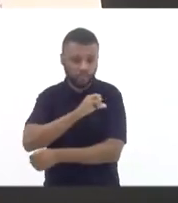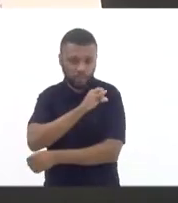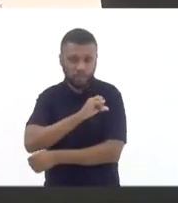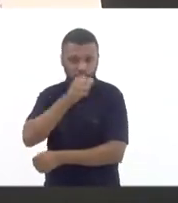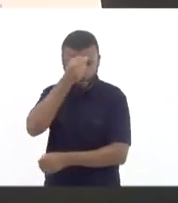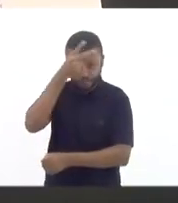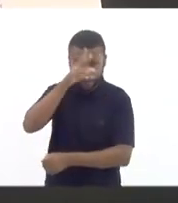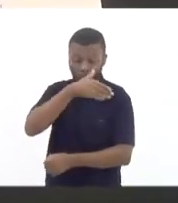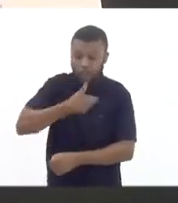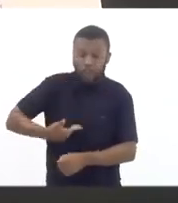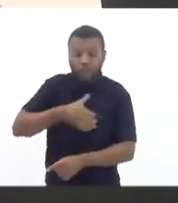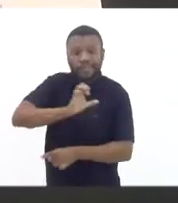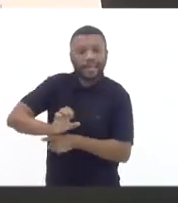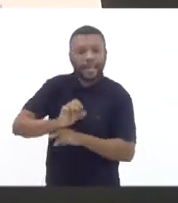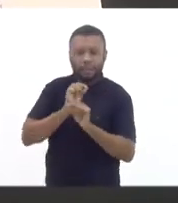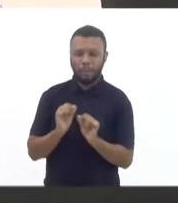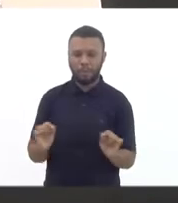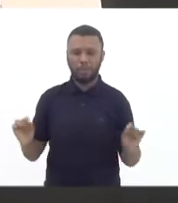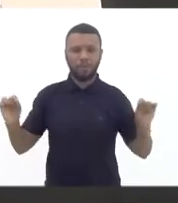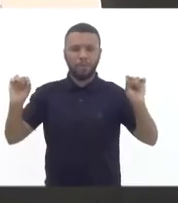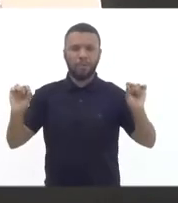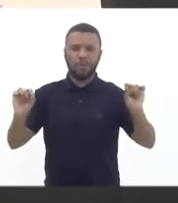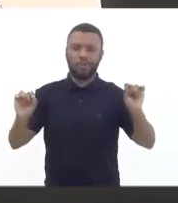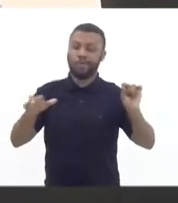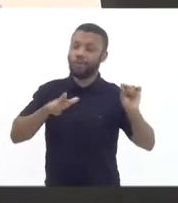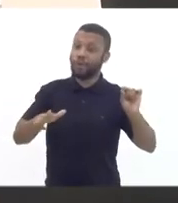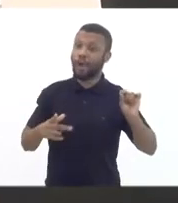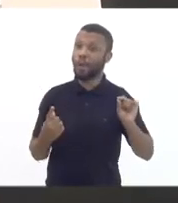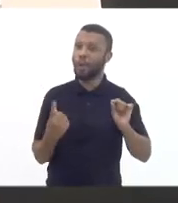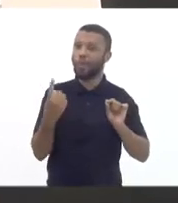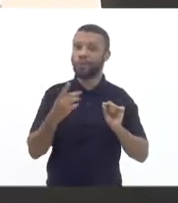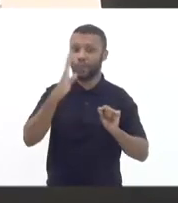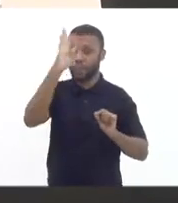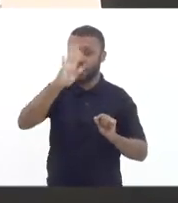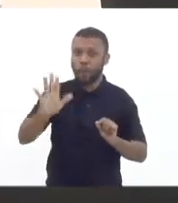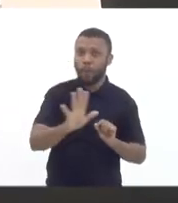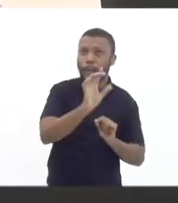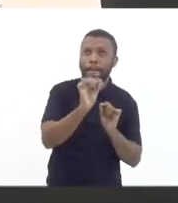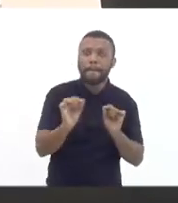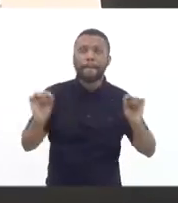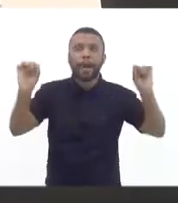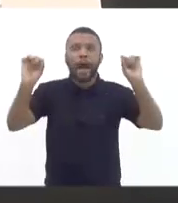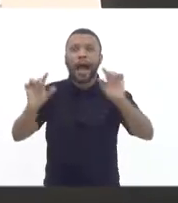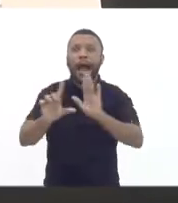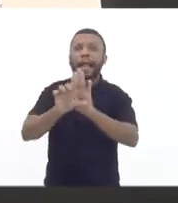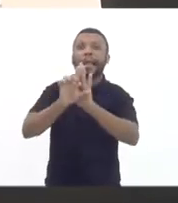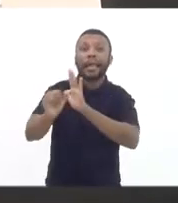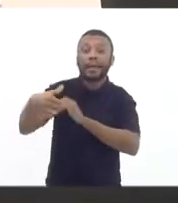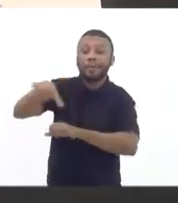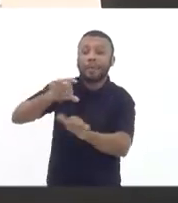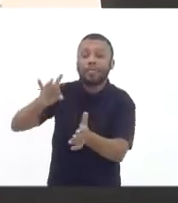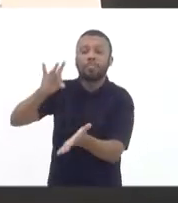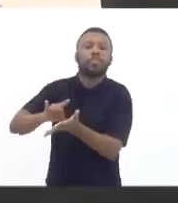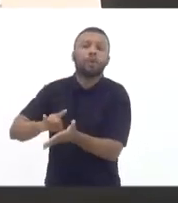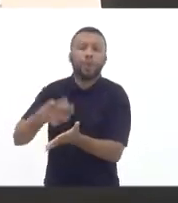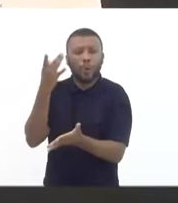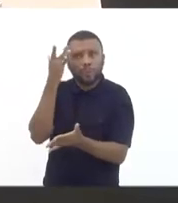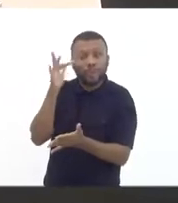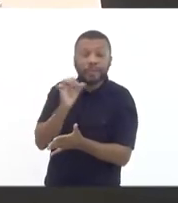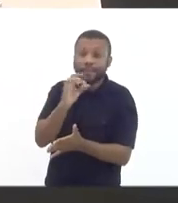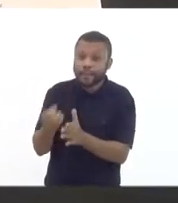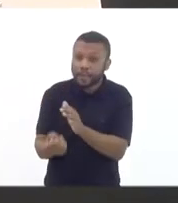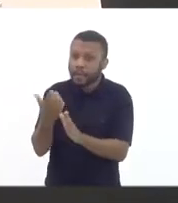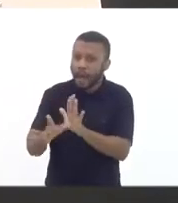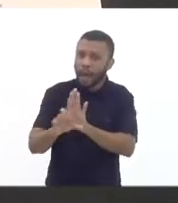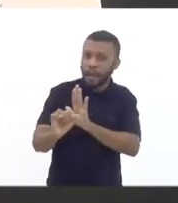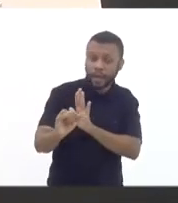é o único no país, mas é onde eu vejo que lei não pega, nunca vi disso, lei não pegar. Ou você bota a lei,